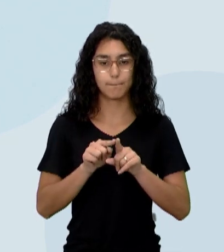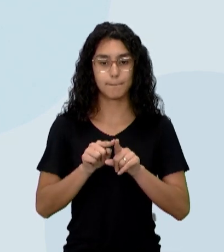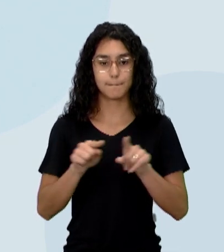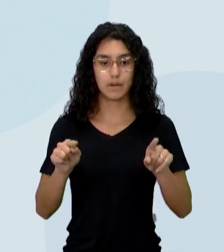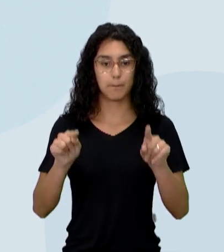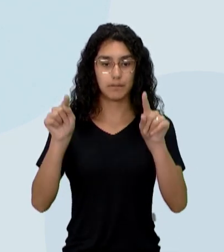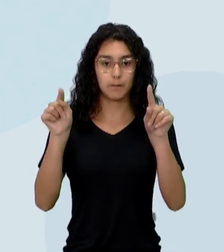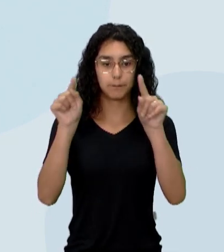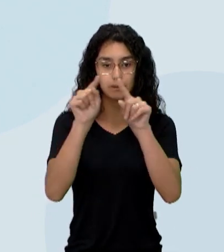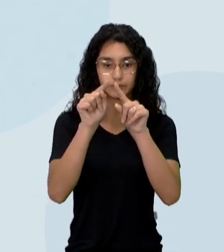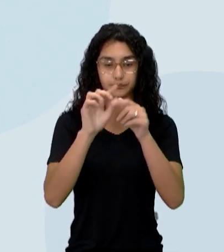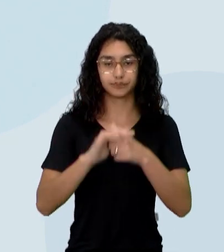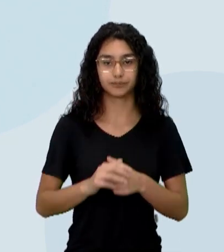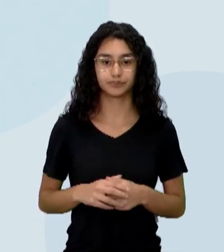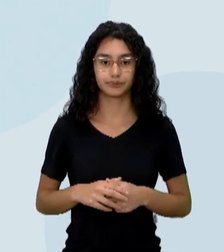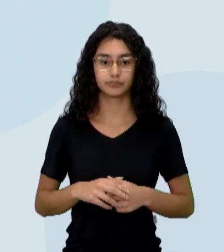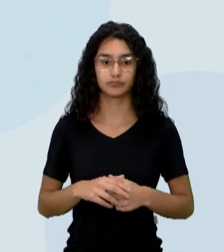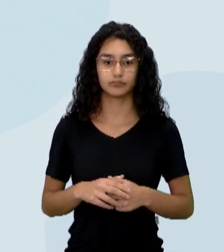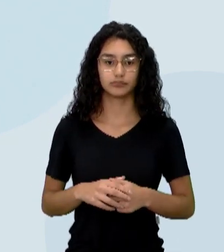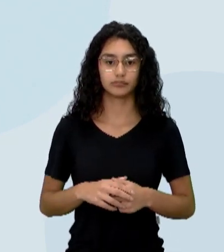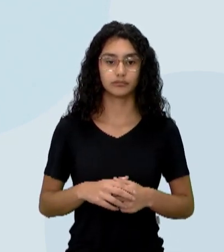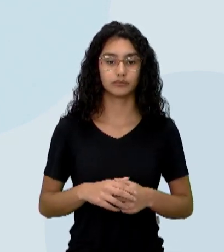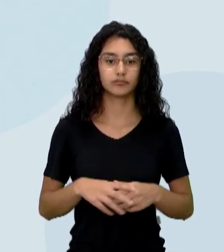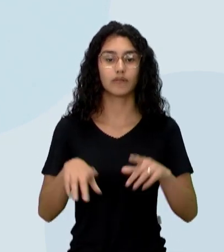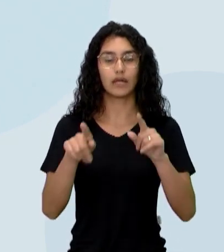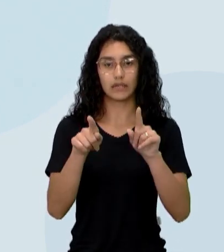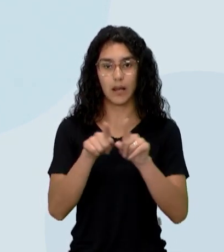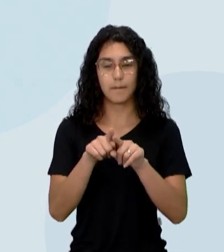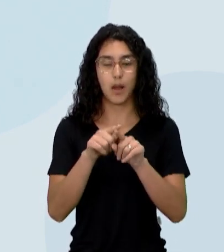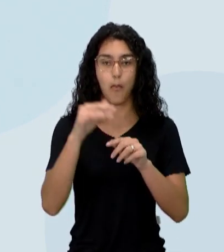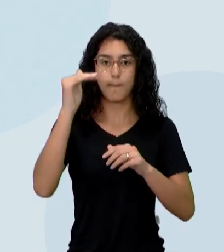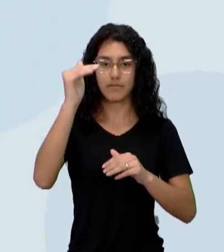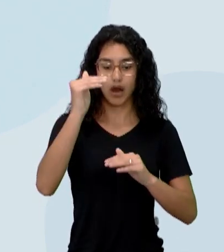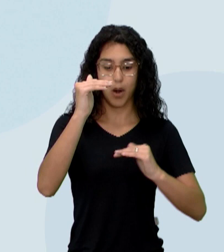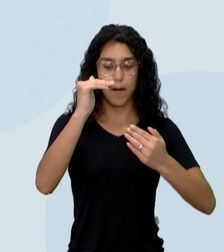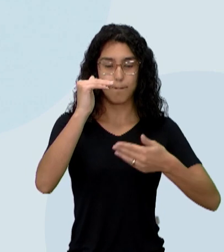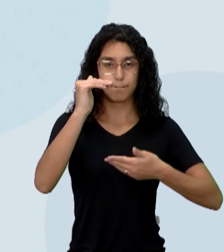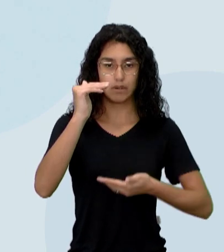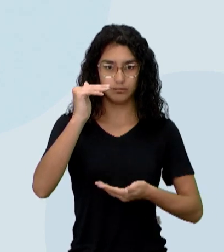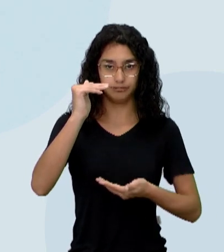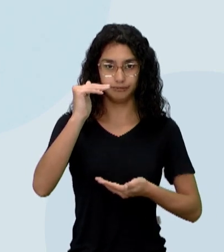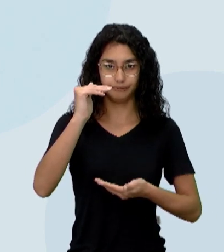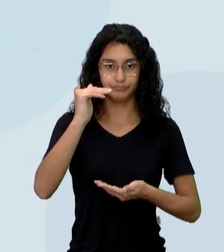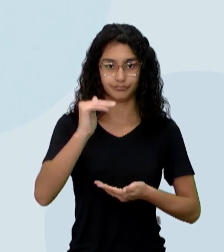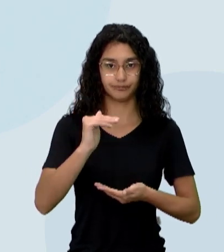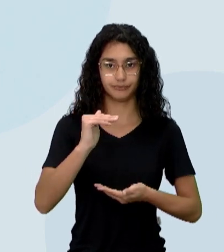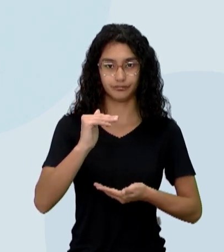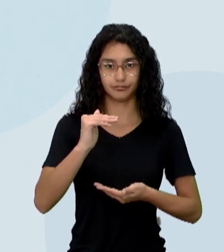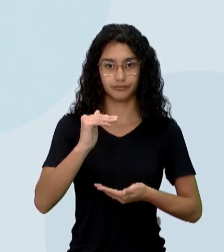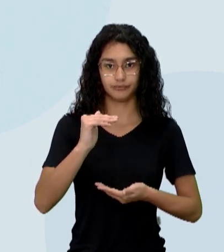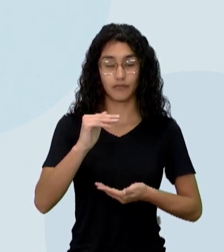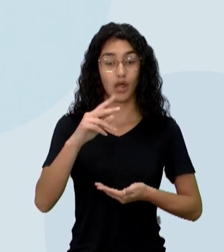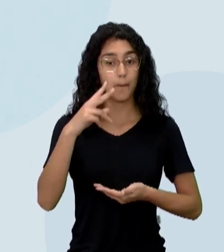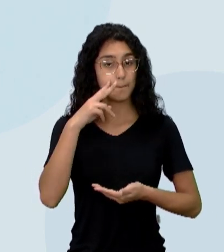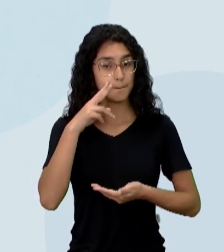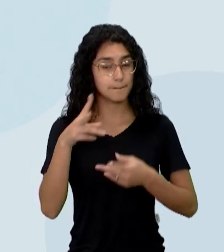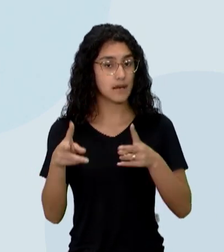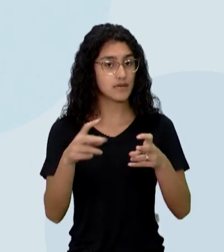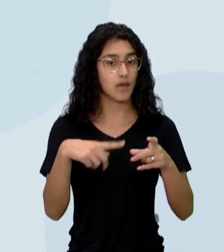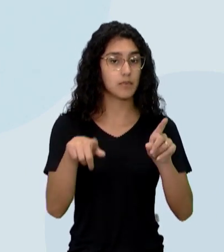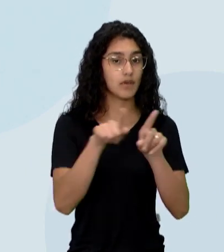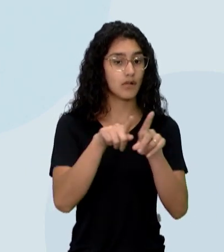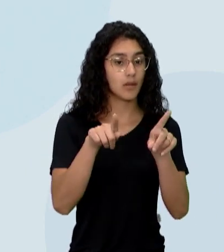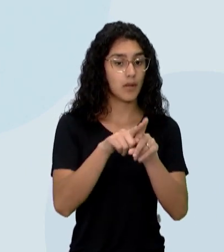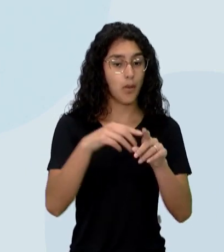né? E aqui, ó, são as tampas, né? A parte de cima e a parte de baixo da figura. E a gente nota aí, pessoal,